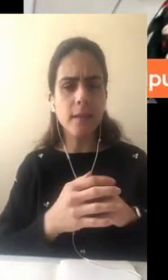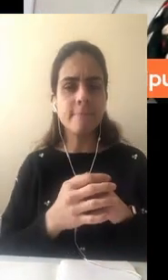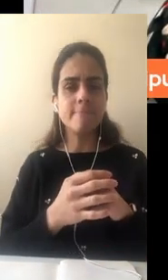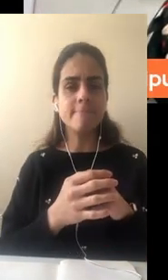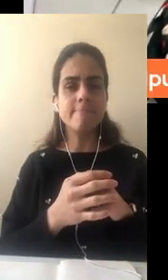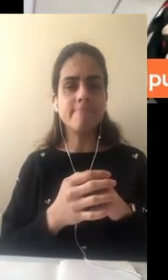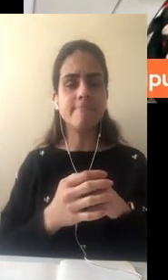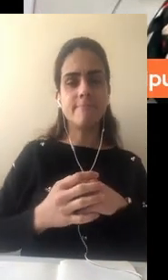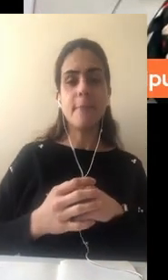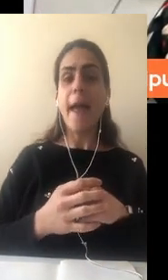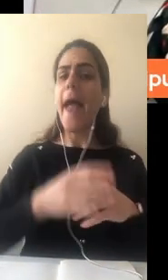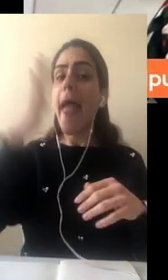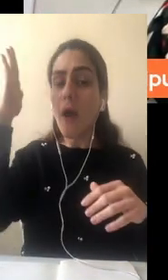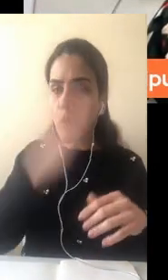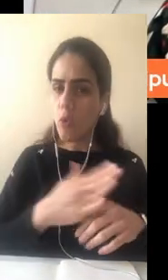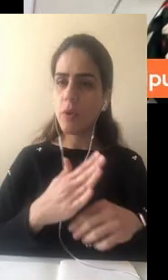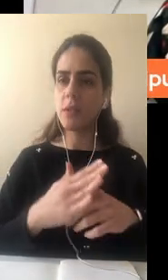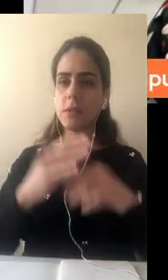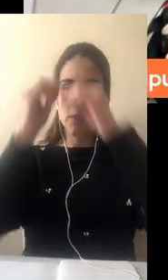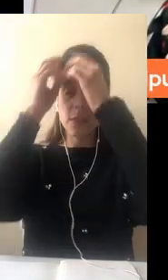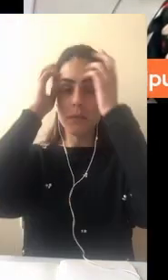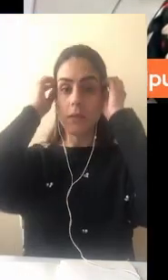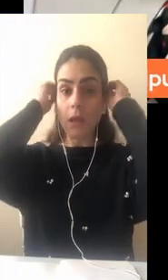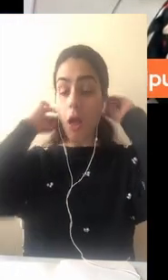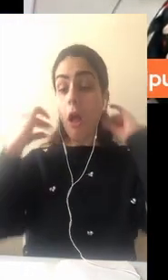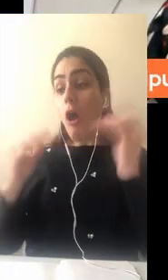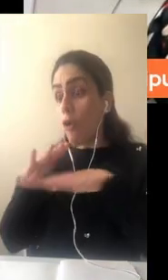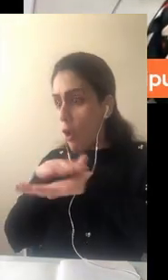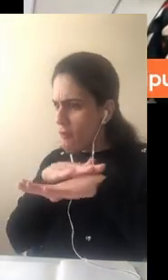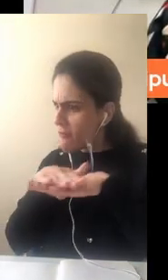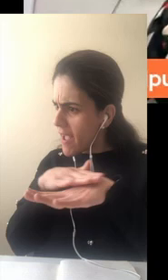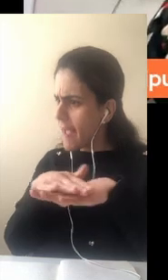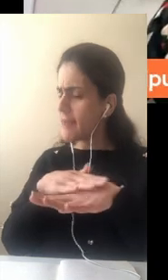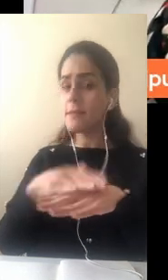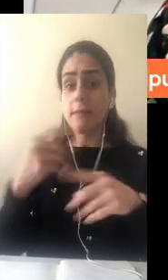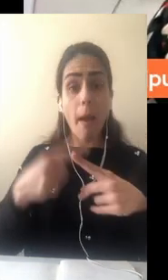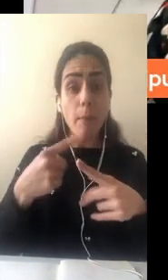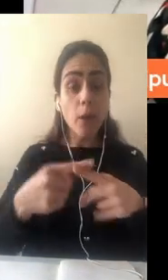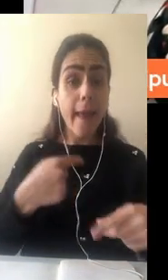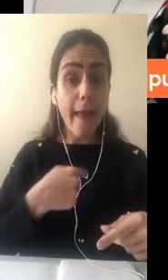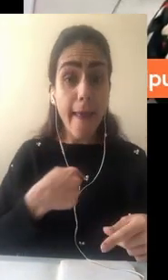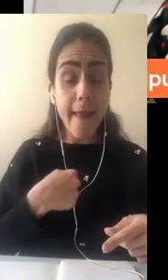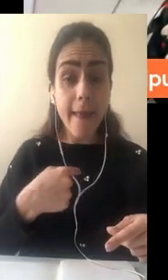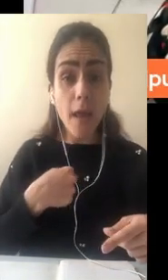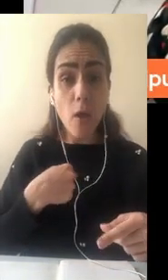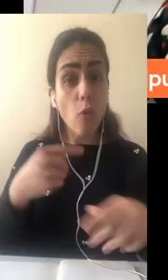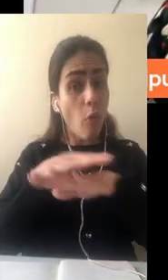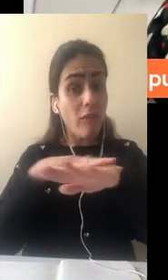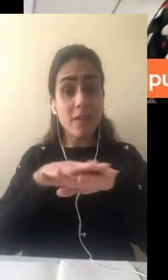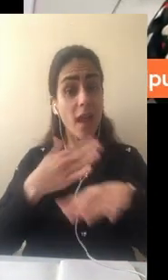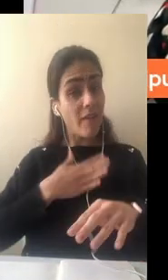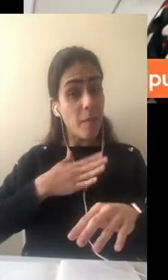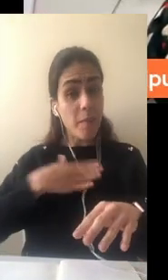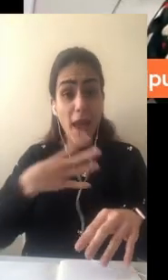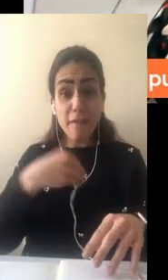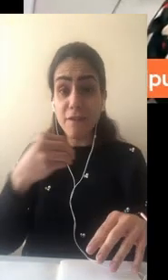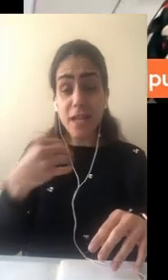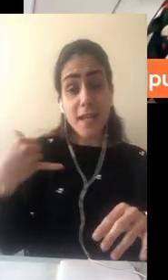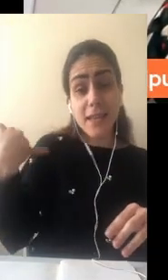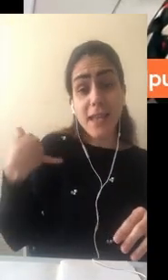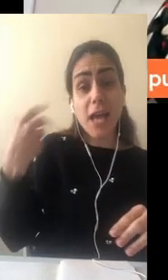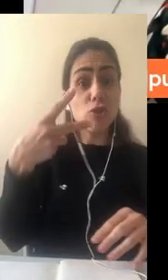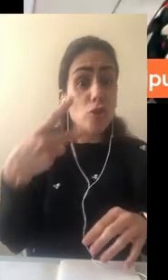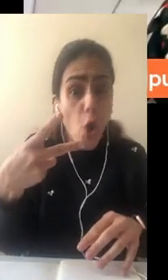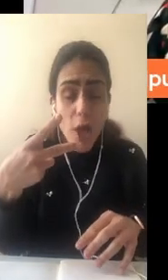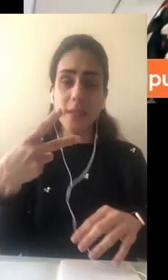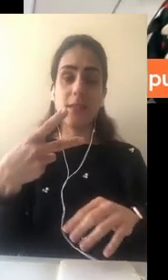tenho crítica, inteligência. Você fala isso. Eu falava isso para Elô com 2 anos. A gente é inteligente, a gente é crítico, a